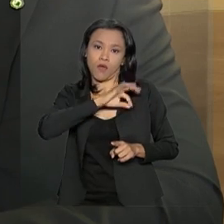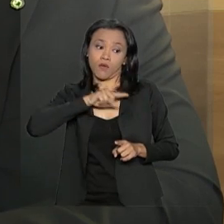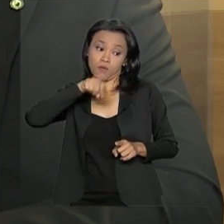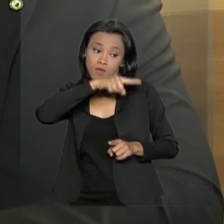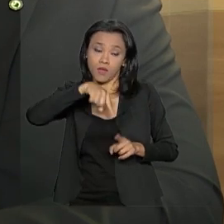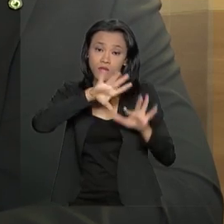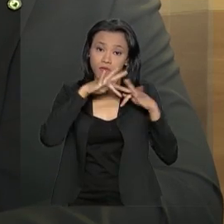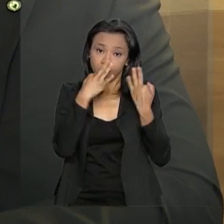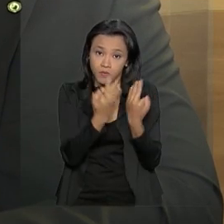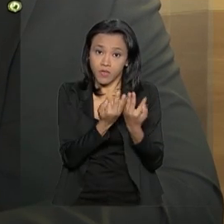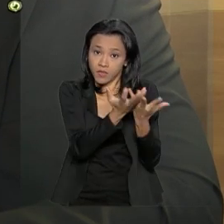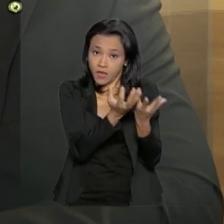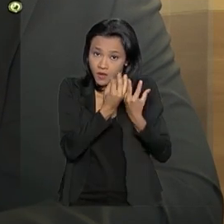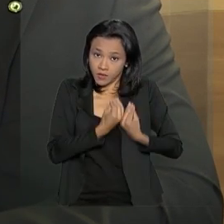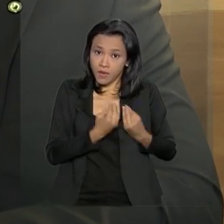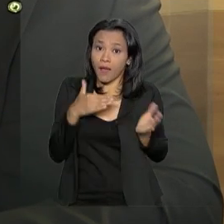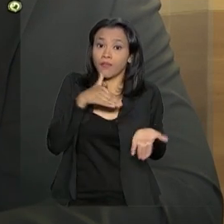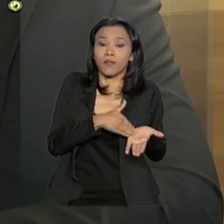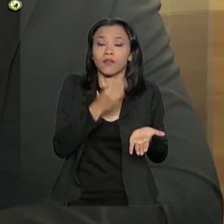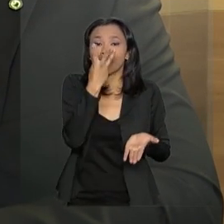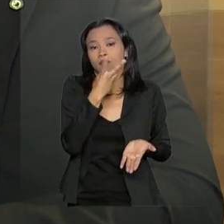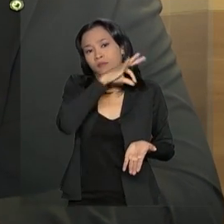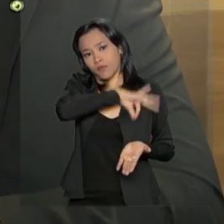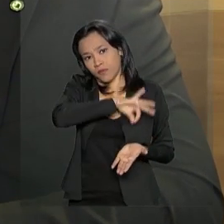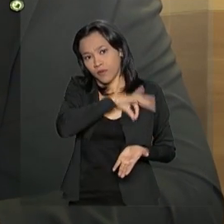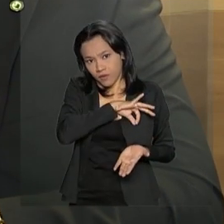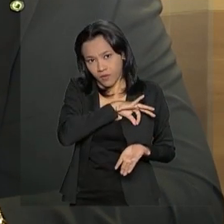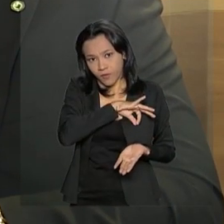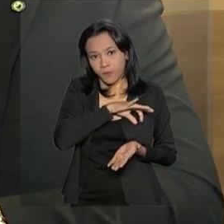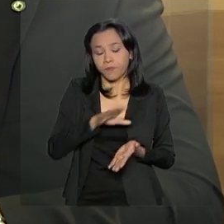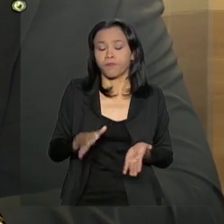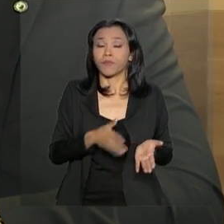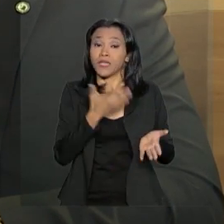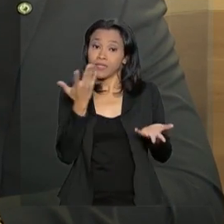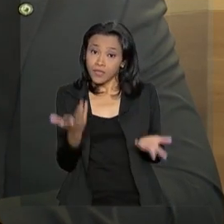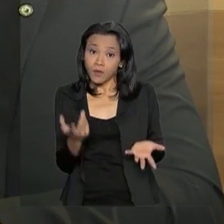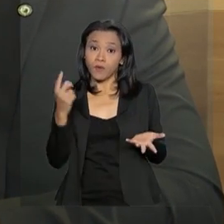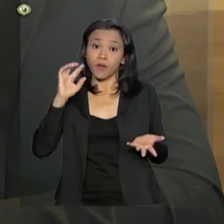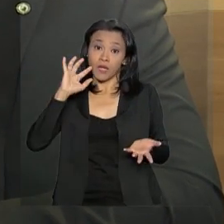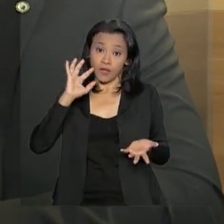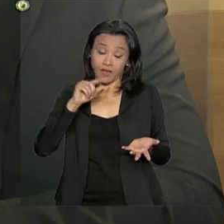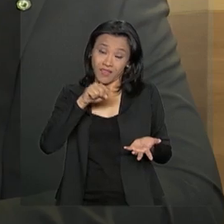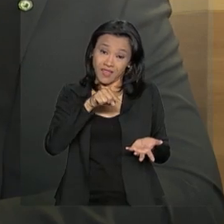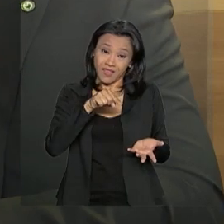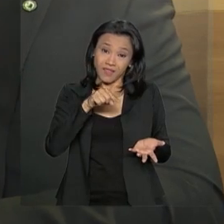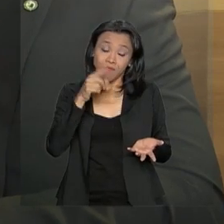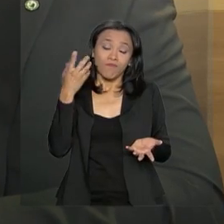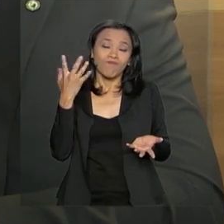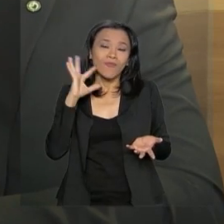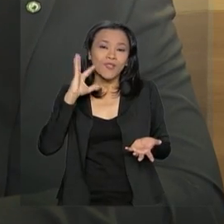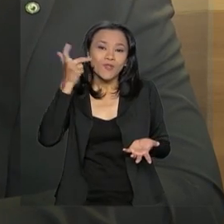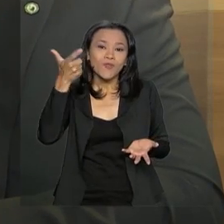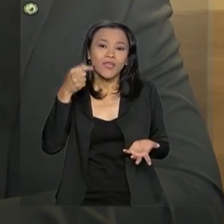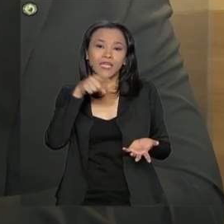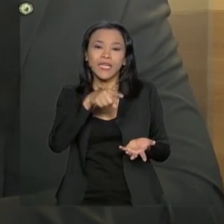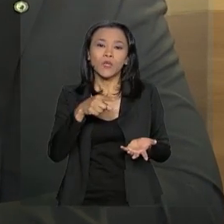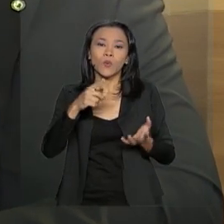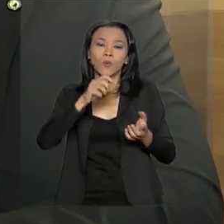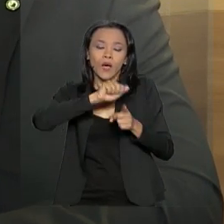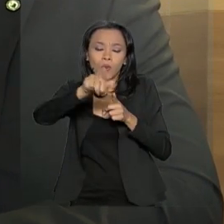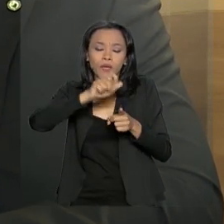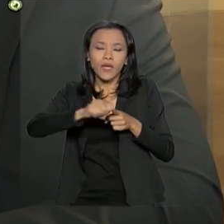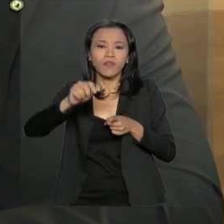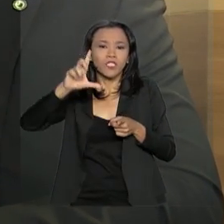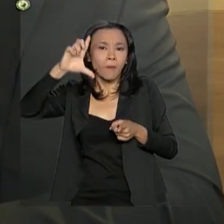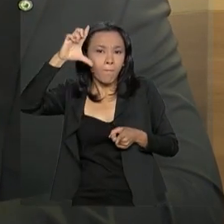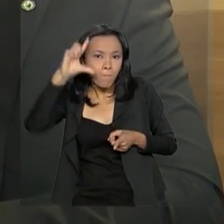que recebem até três salários mínimos. Atacar a renda, fazer com que o aluguel tenha um peso menor para